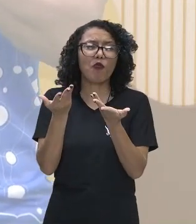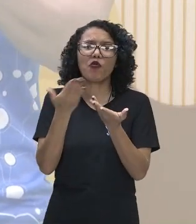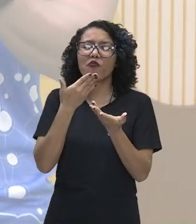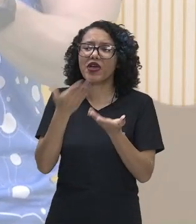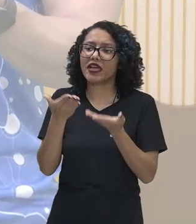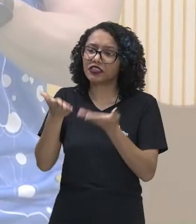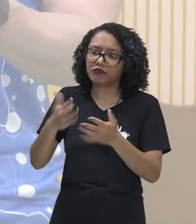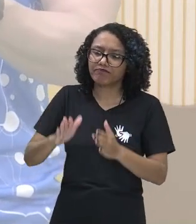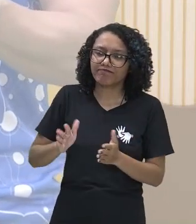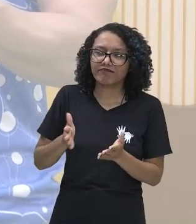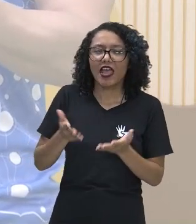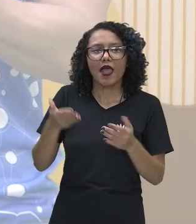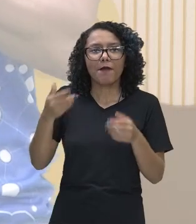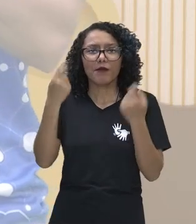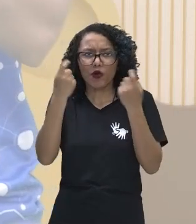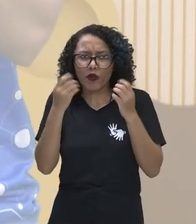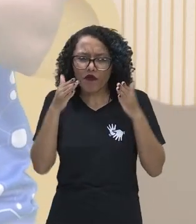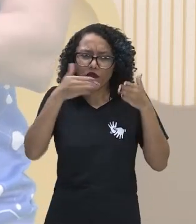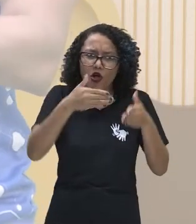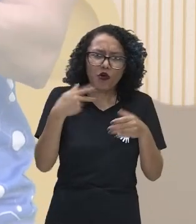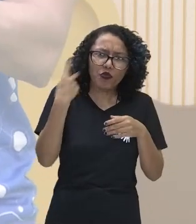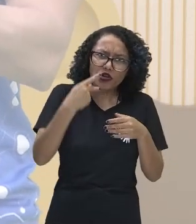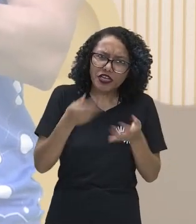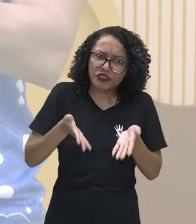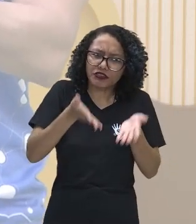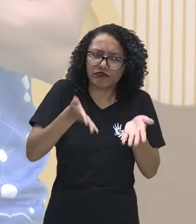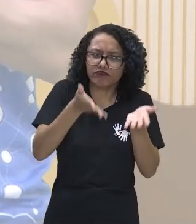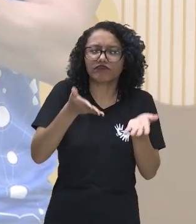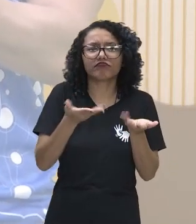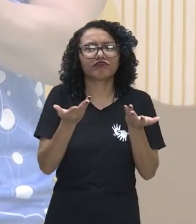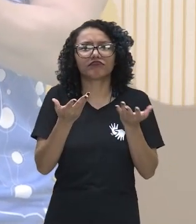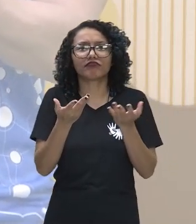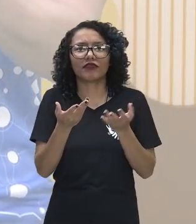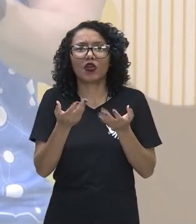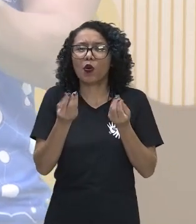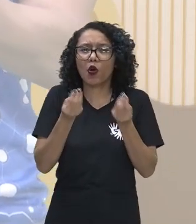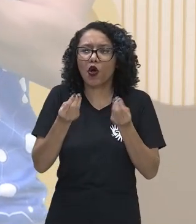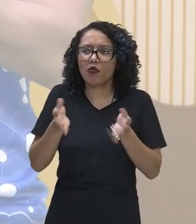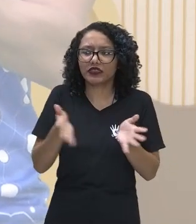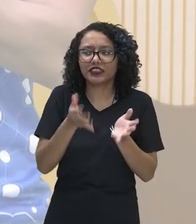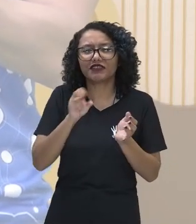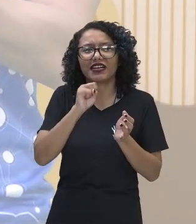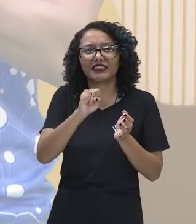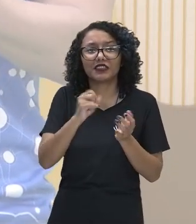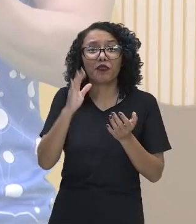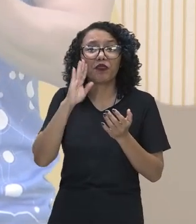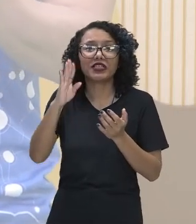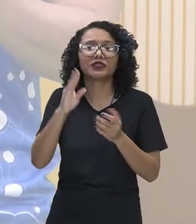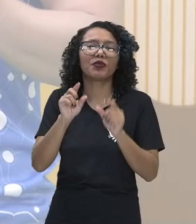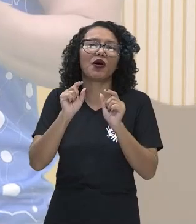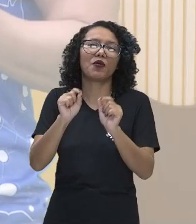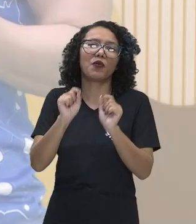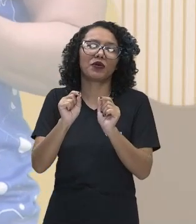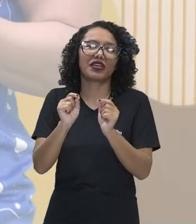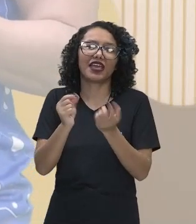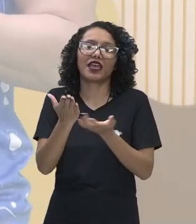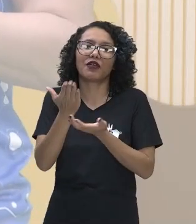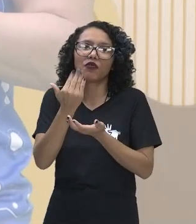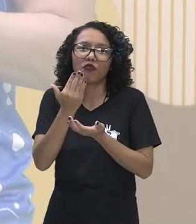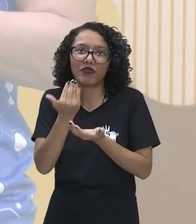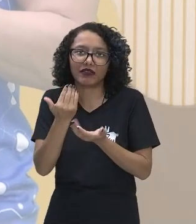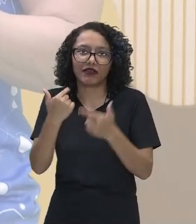jovem se preocupar com essas questões quando a pauta dele essencial é a sobrevivência, é trazer comida para a